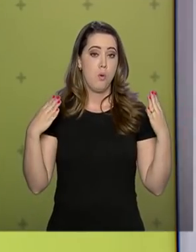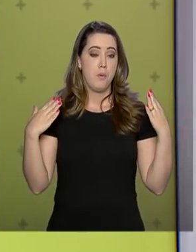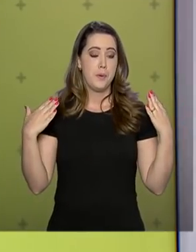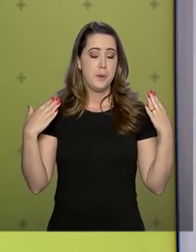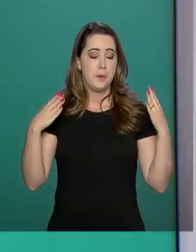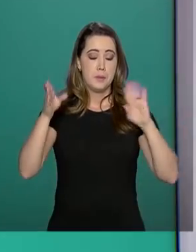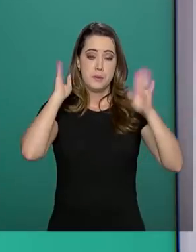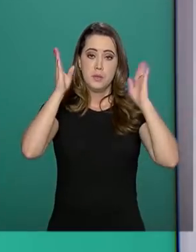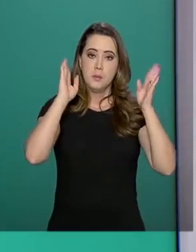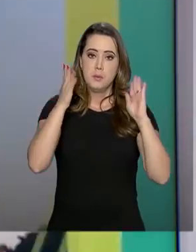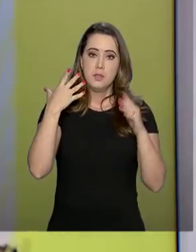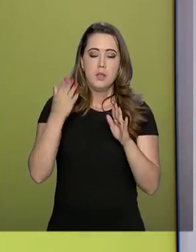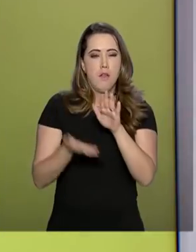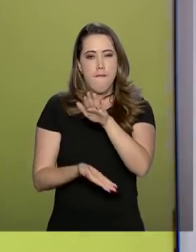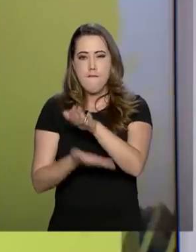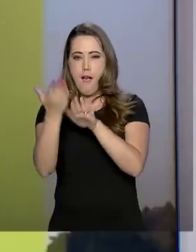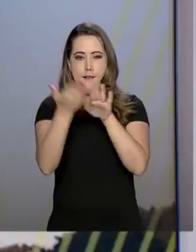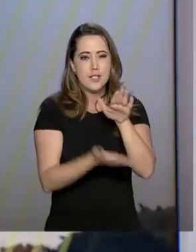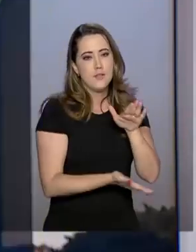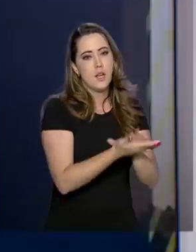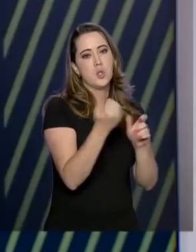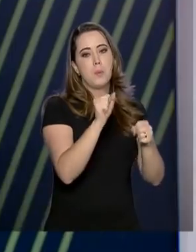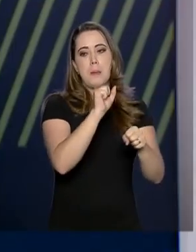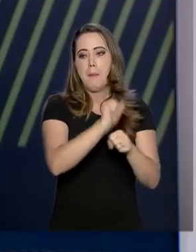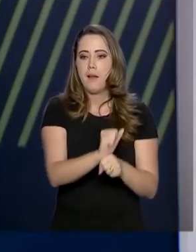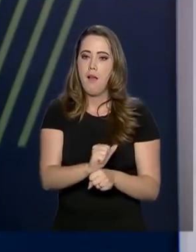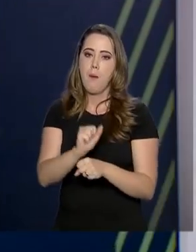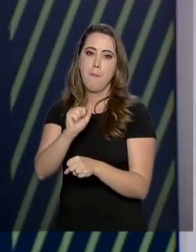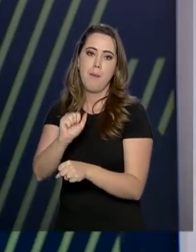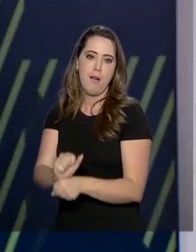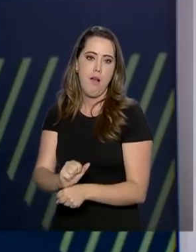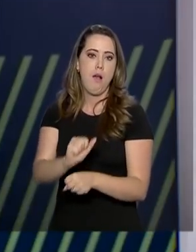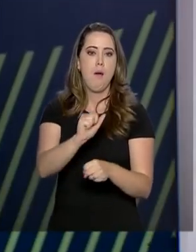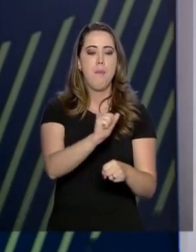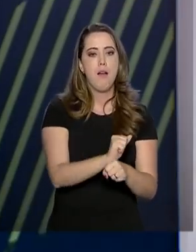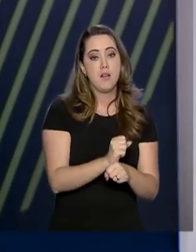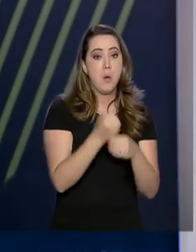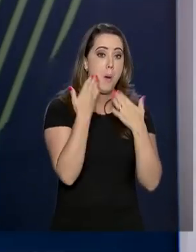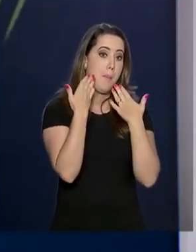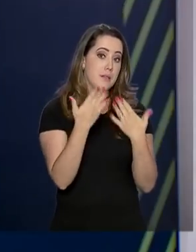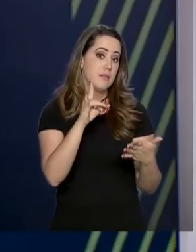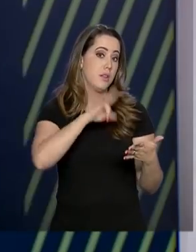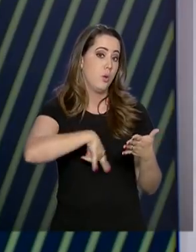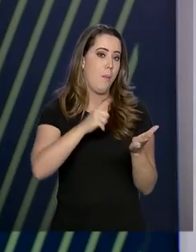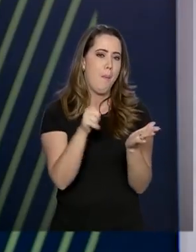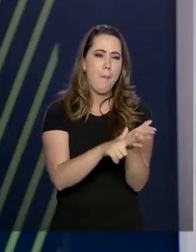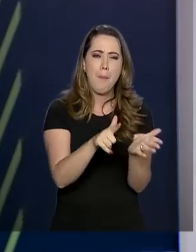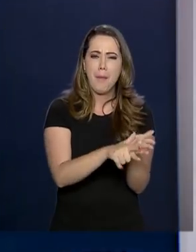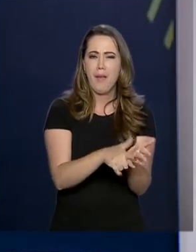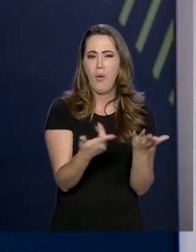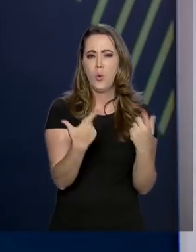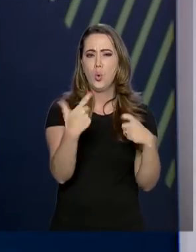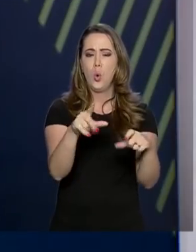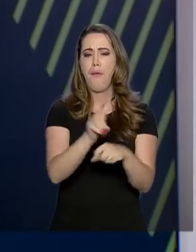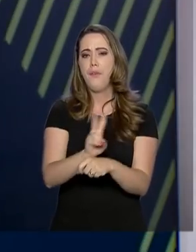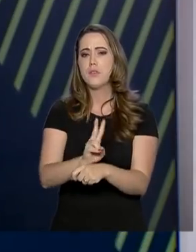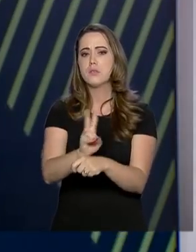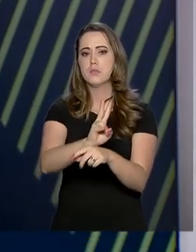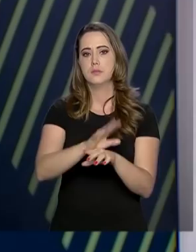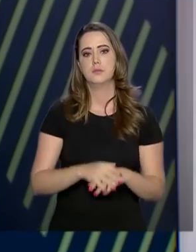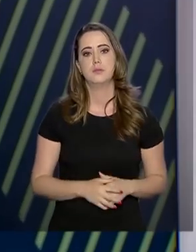seguir viagem sem precisar parar no caminho e sem a necessidade de apresentar documentos em papel nos postos